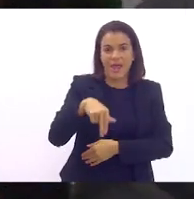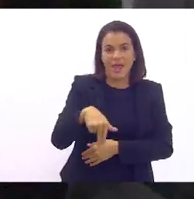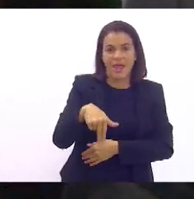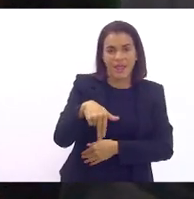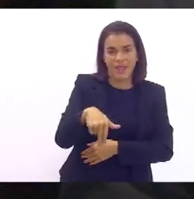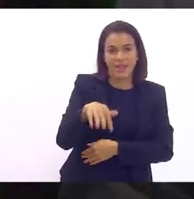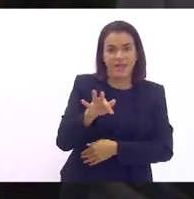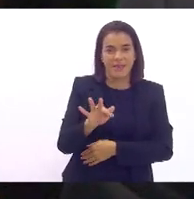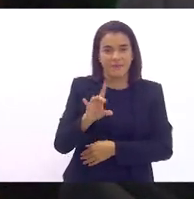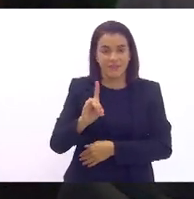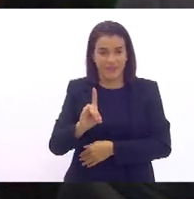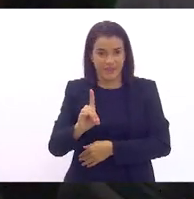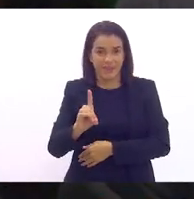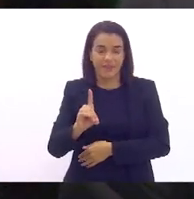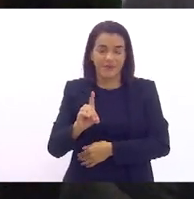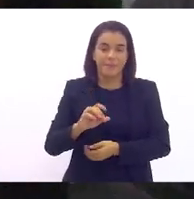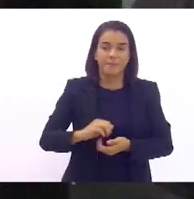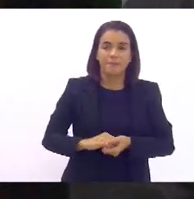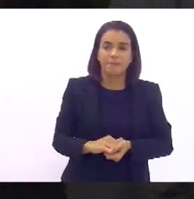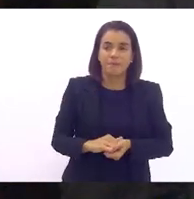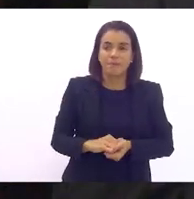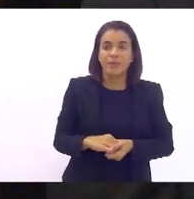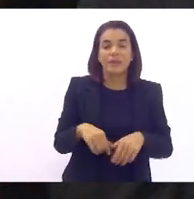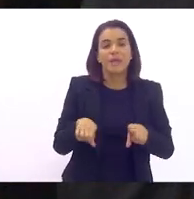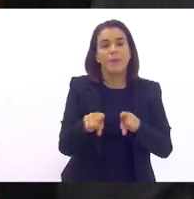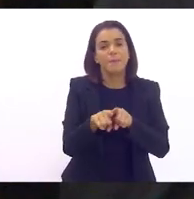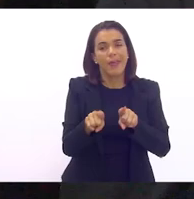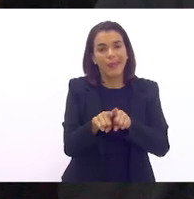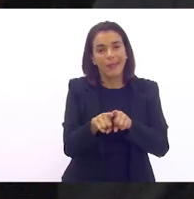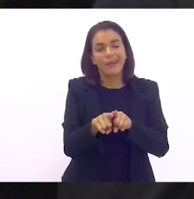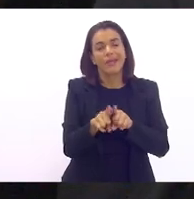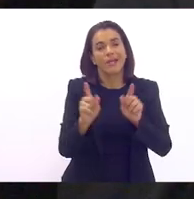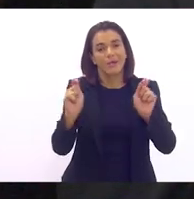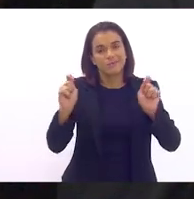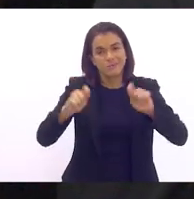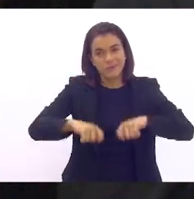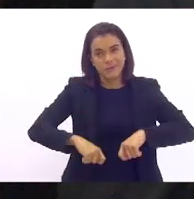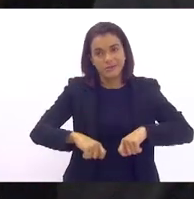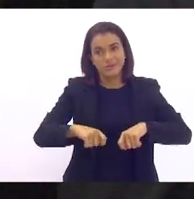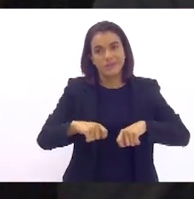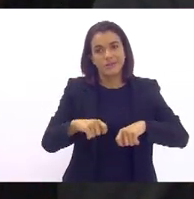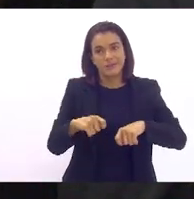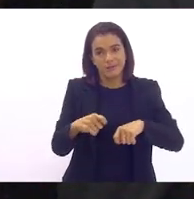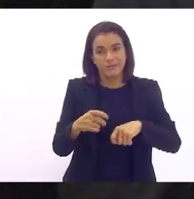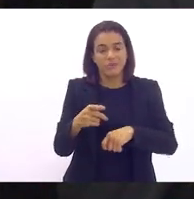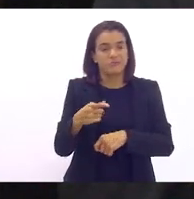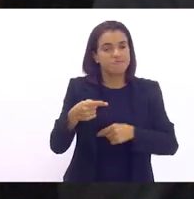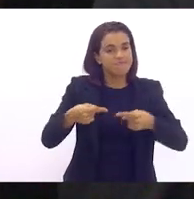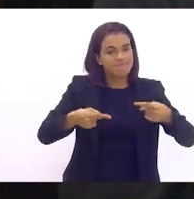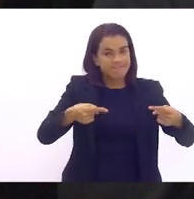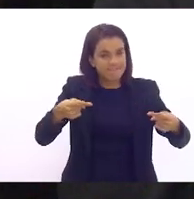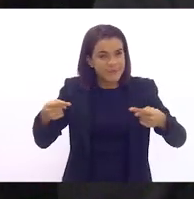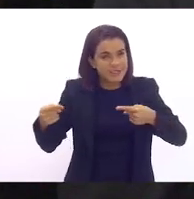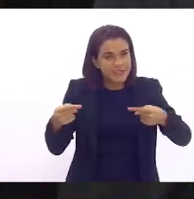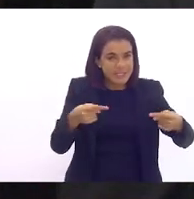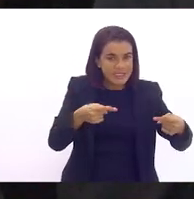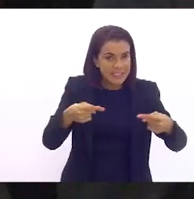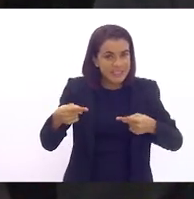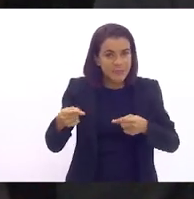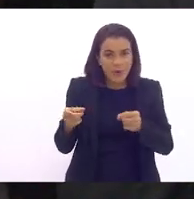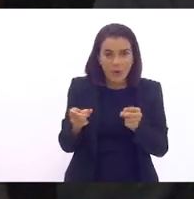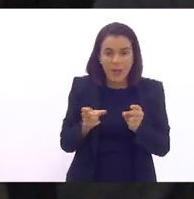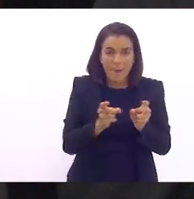aprovar em agosto a gente é possível eh começar a disputar mercado